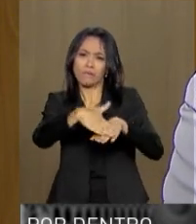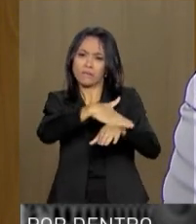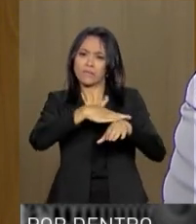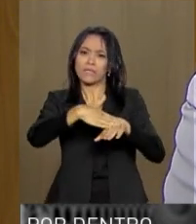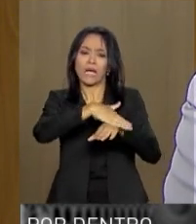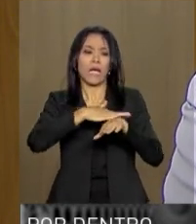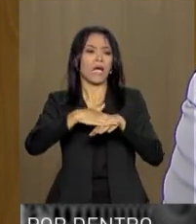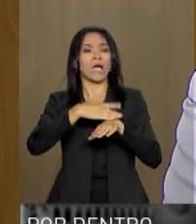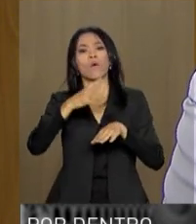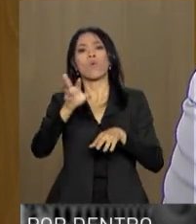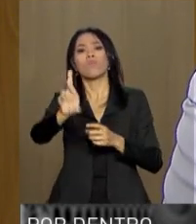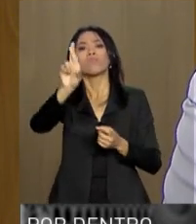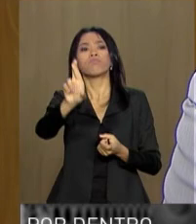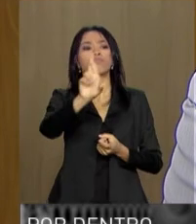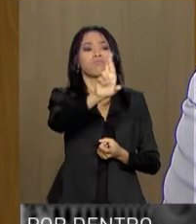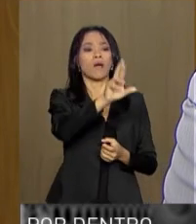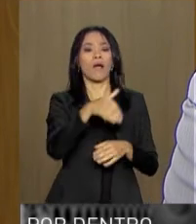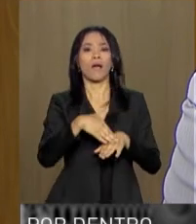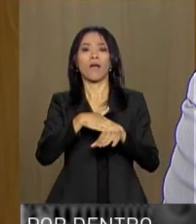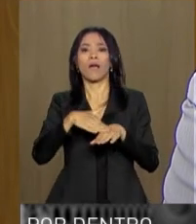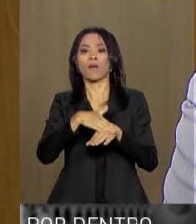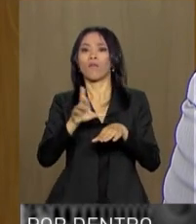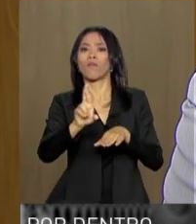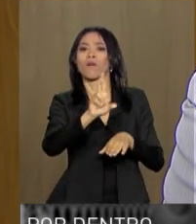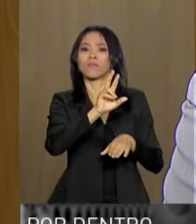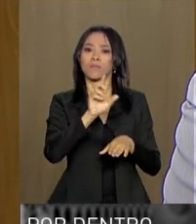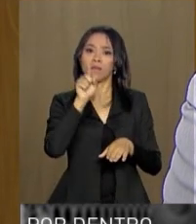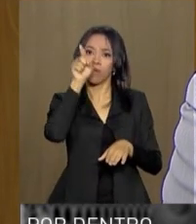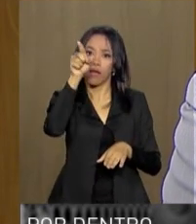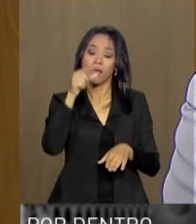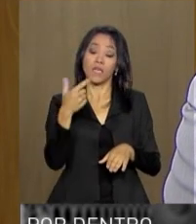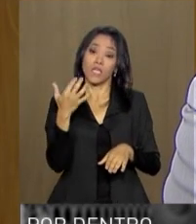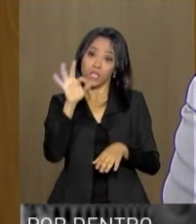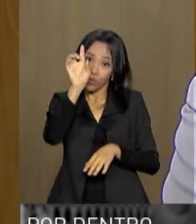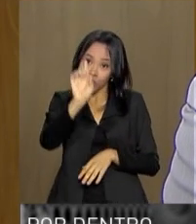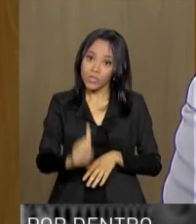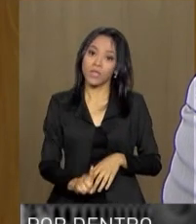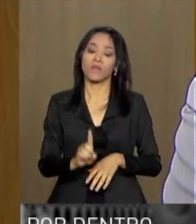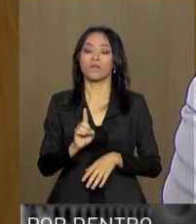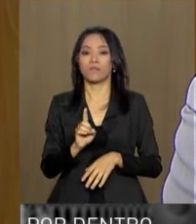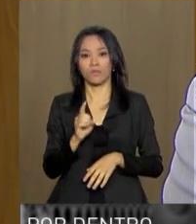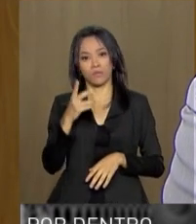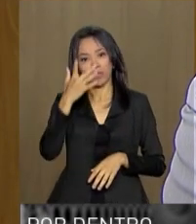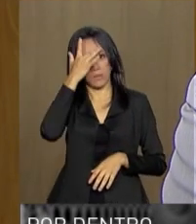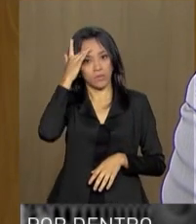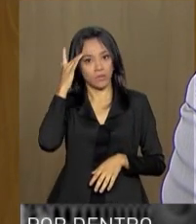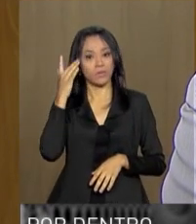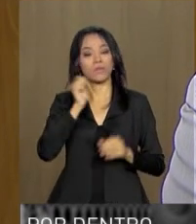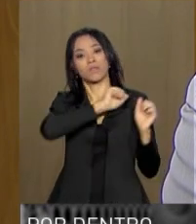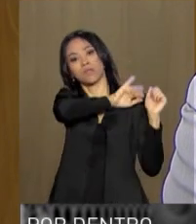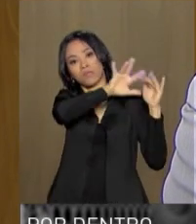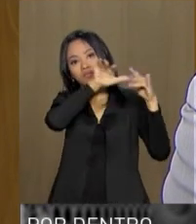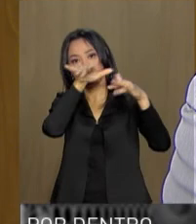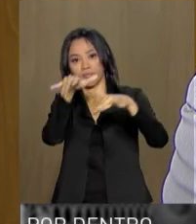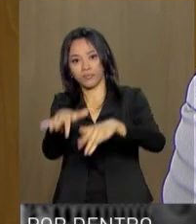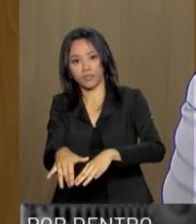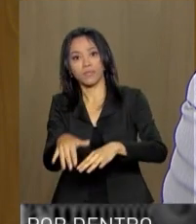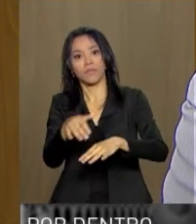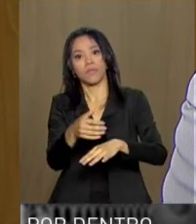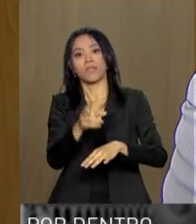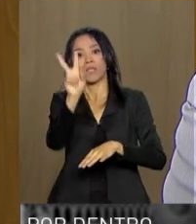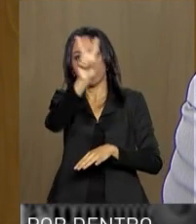responsáveis para que os direitos dos imigrantes eles sejam garantidos e